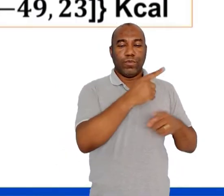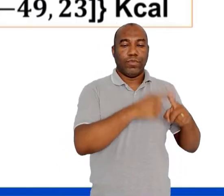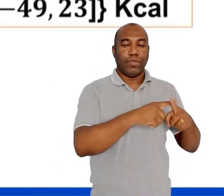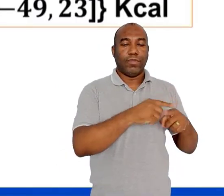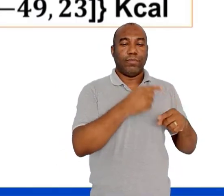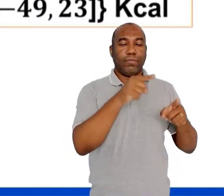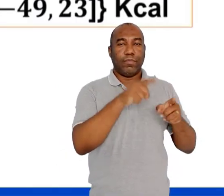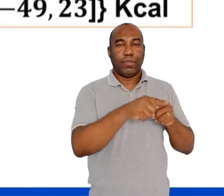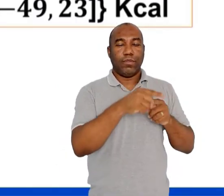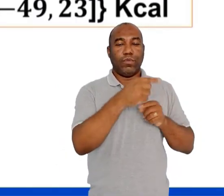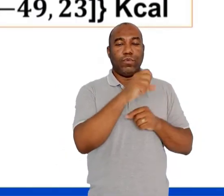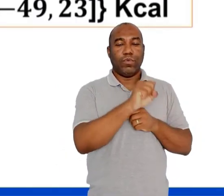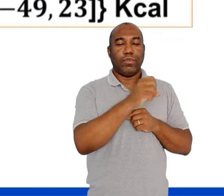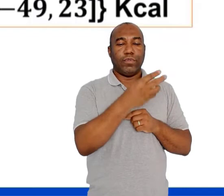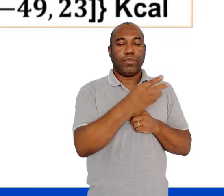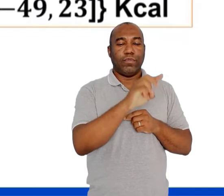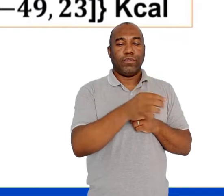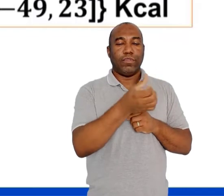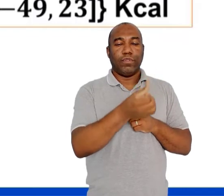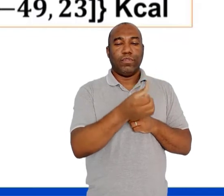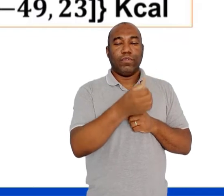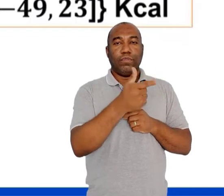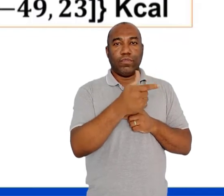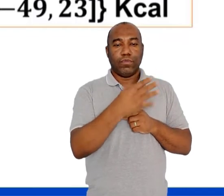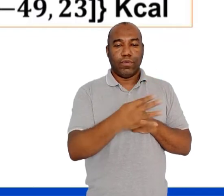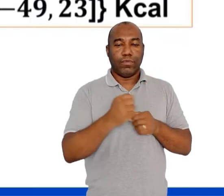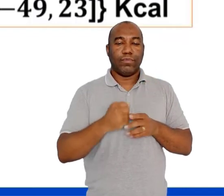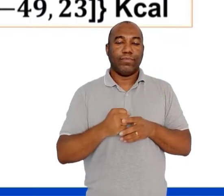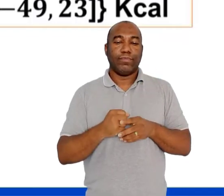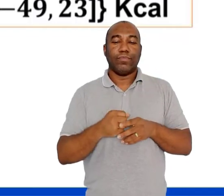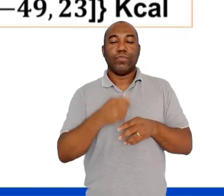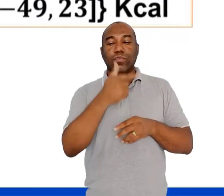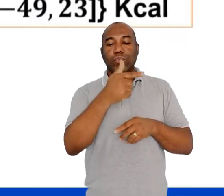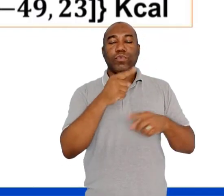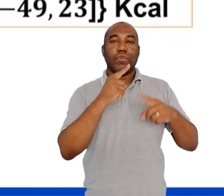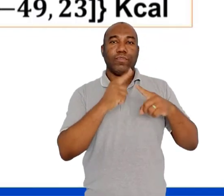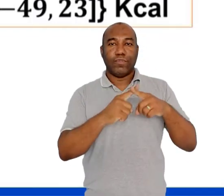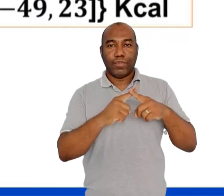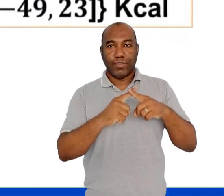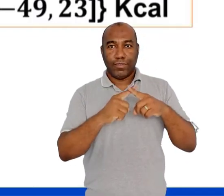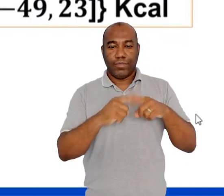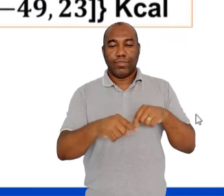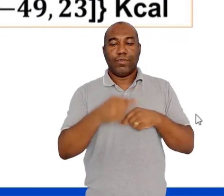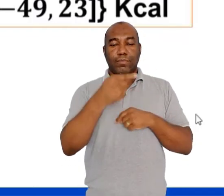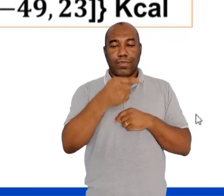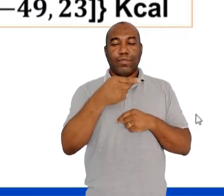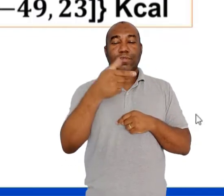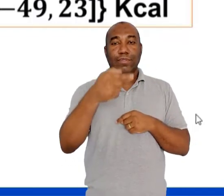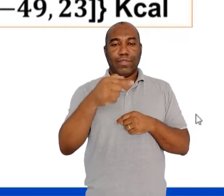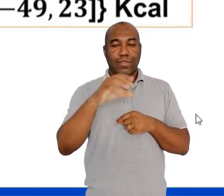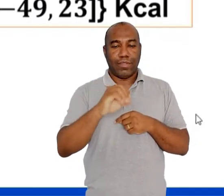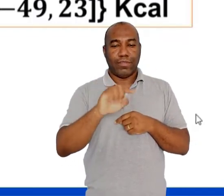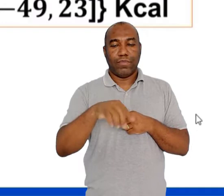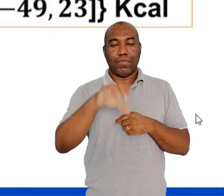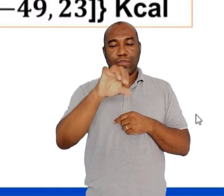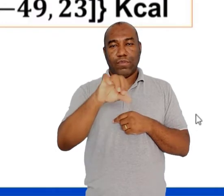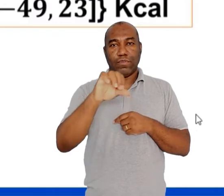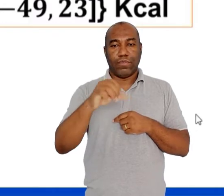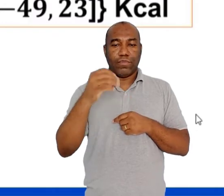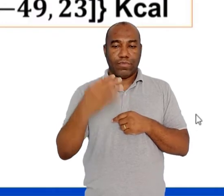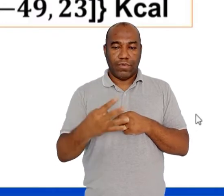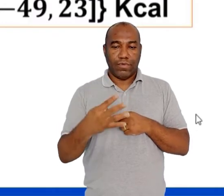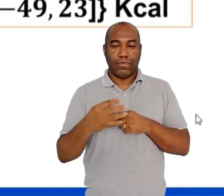é menos 166,48. Duas vezes menos 70,994 é menos